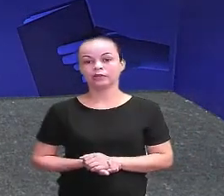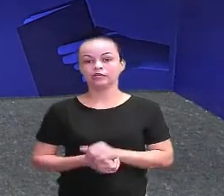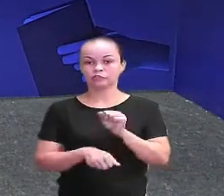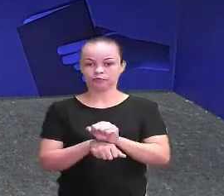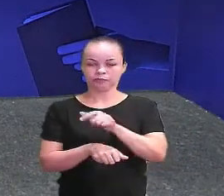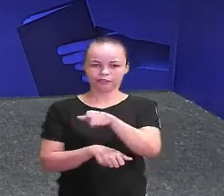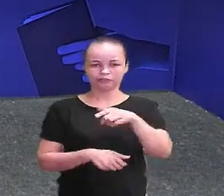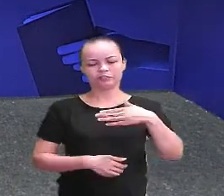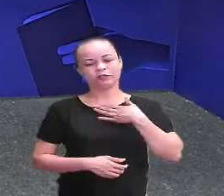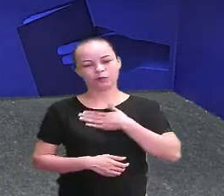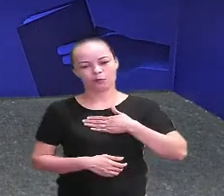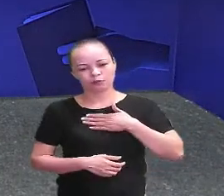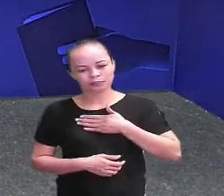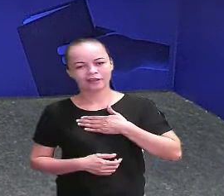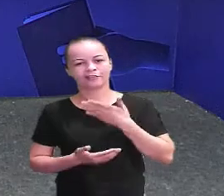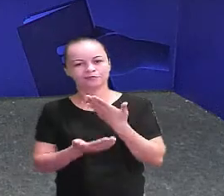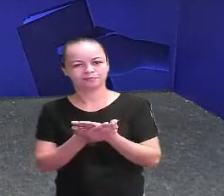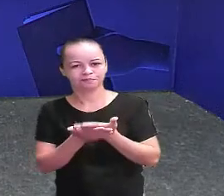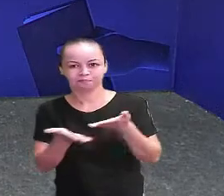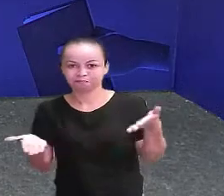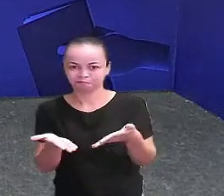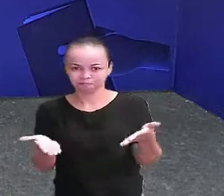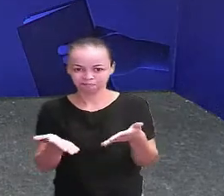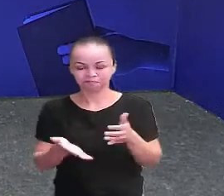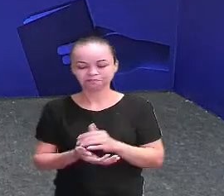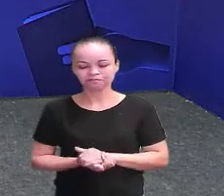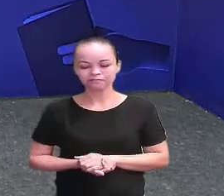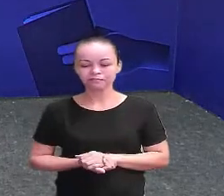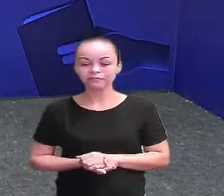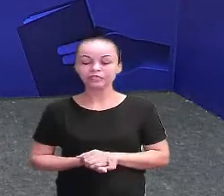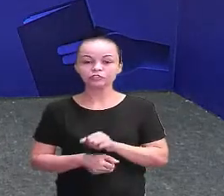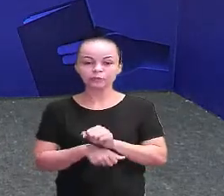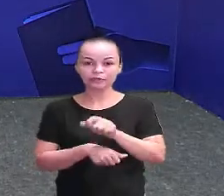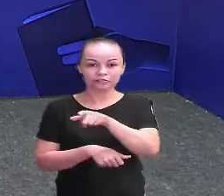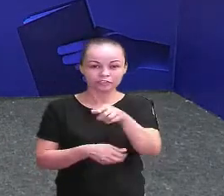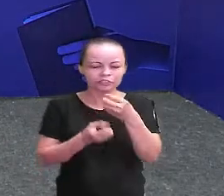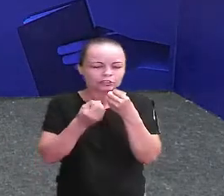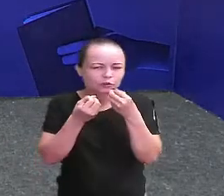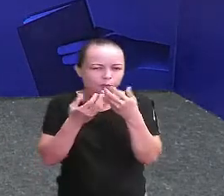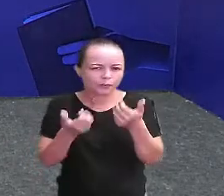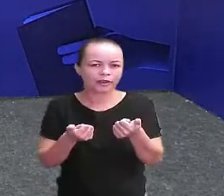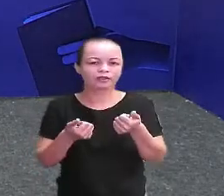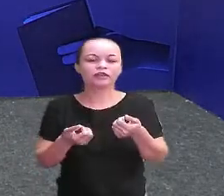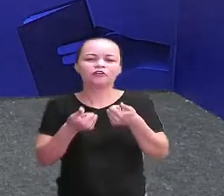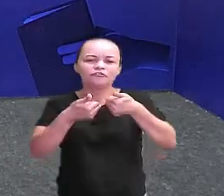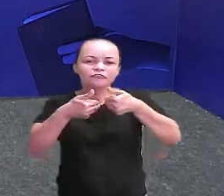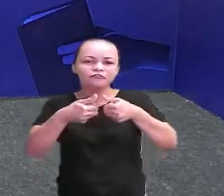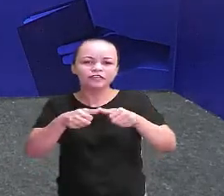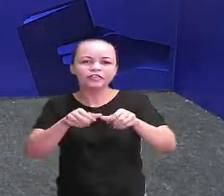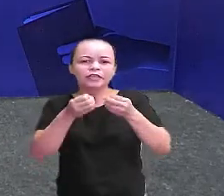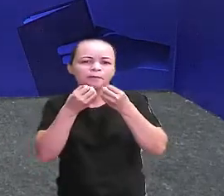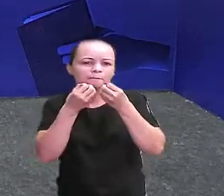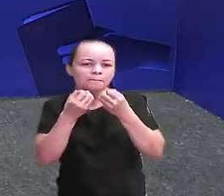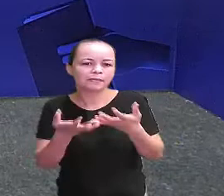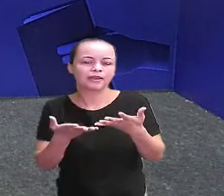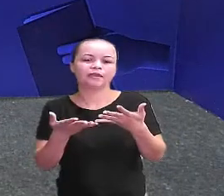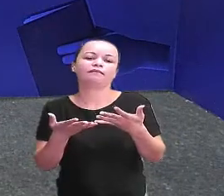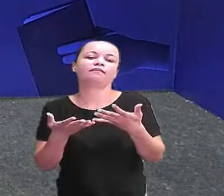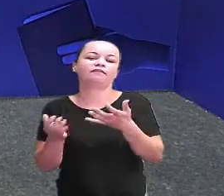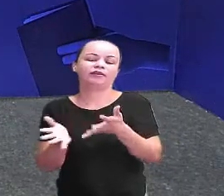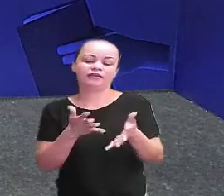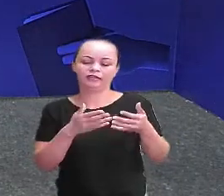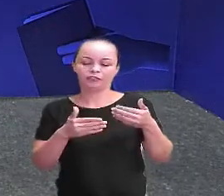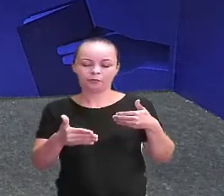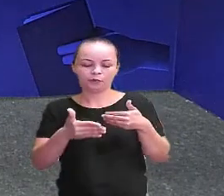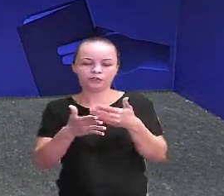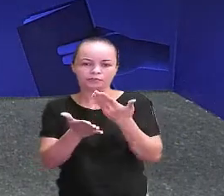tenham gostado da aula de hoje, tá bom? Espero que todos estejam bem, fiquem bem e a gente vai se ver na próxima